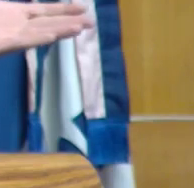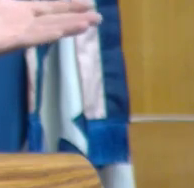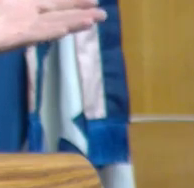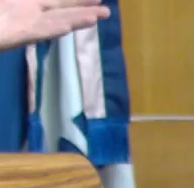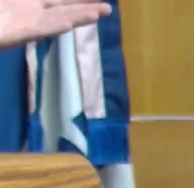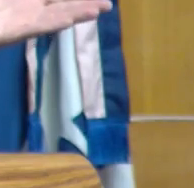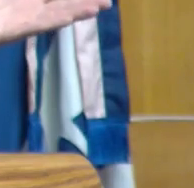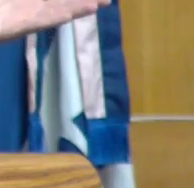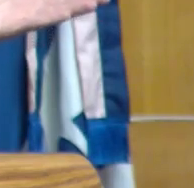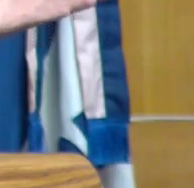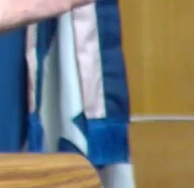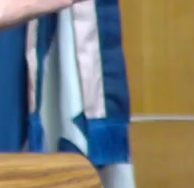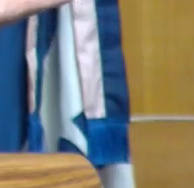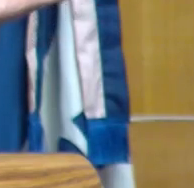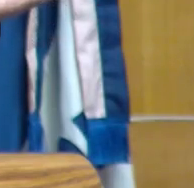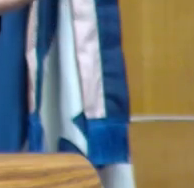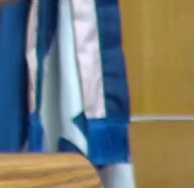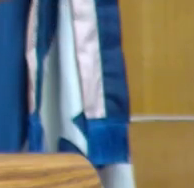con me.